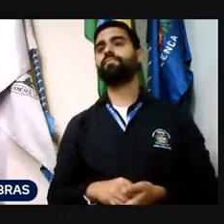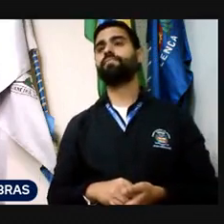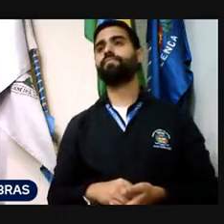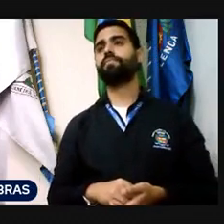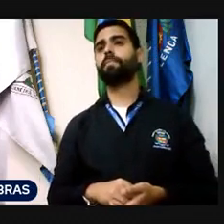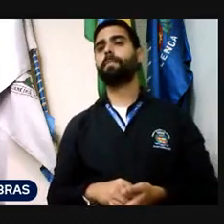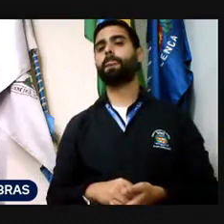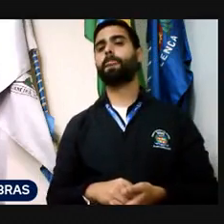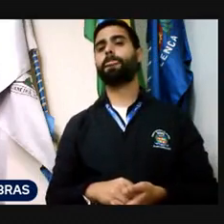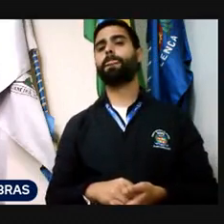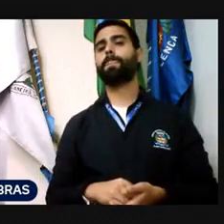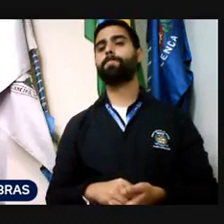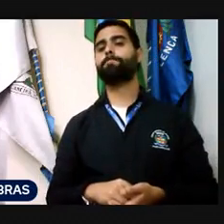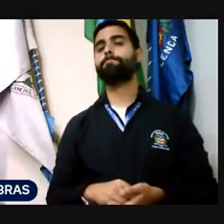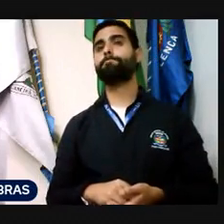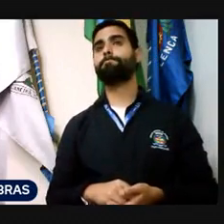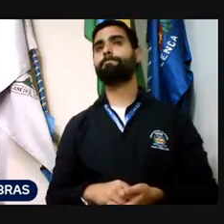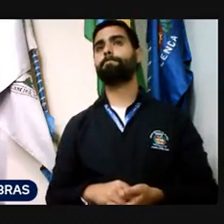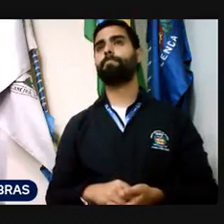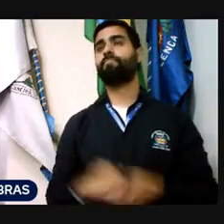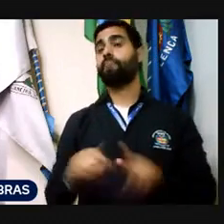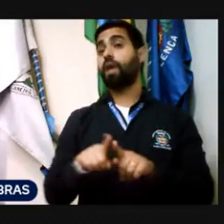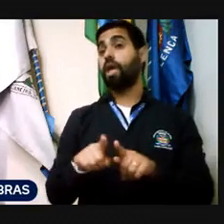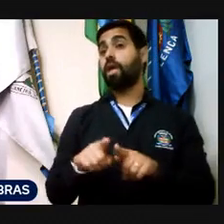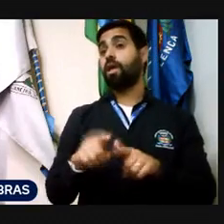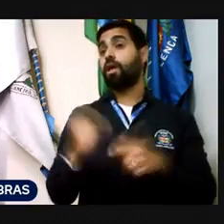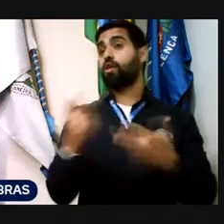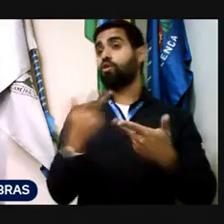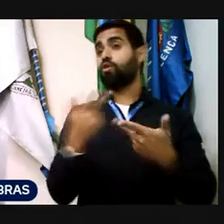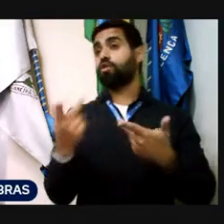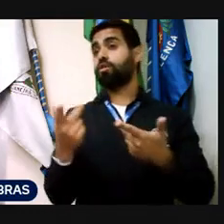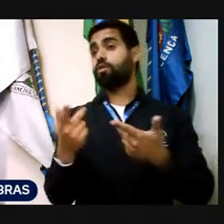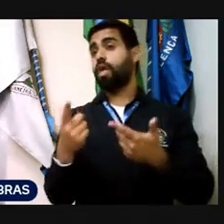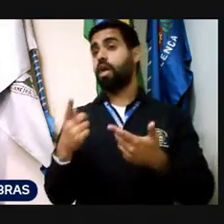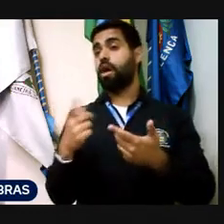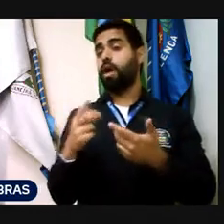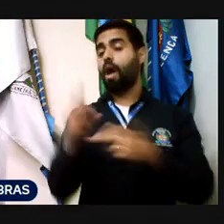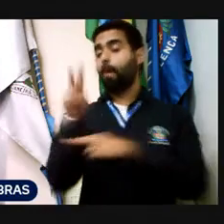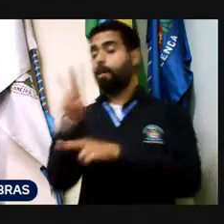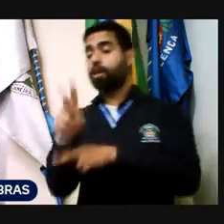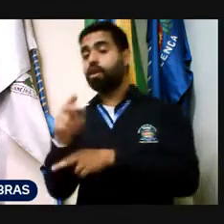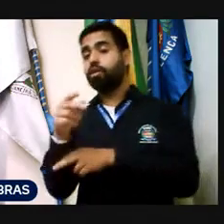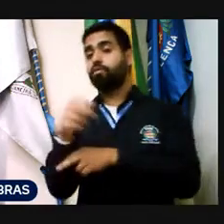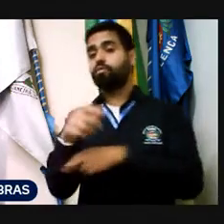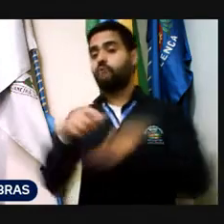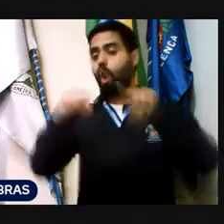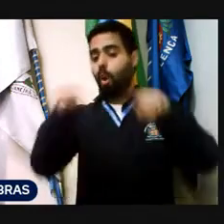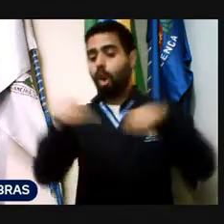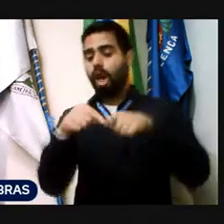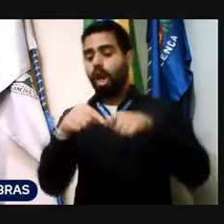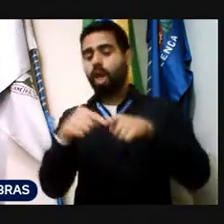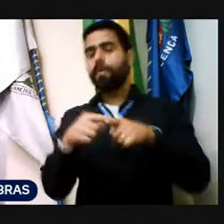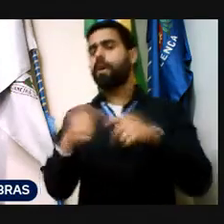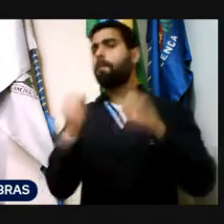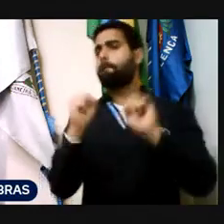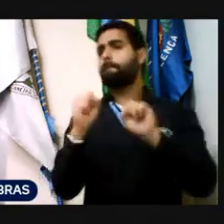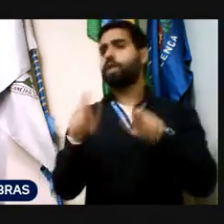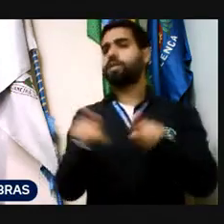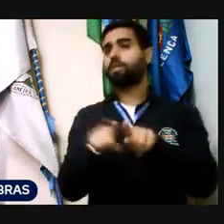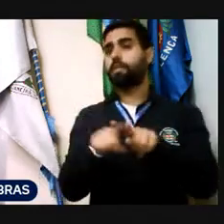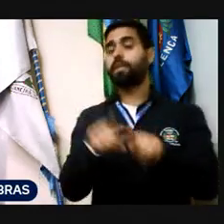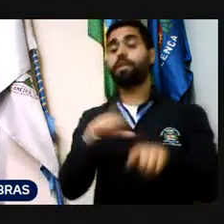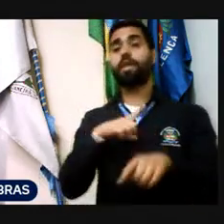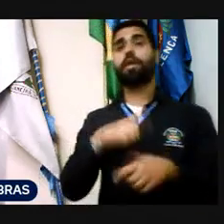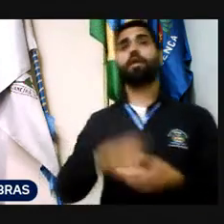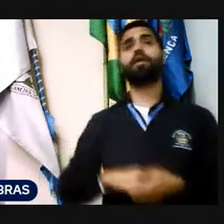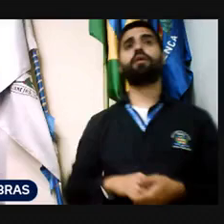rever, né, a questão da tomada de conta do parque por conta do município, para que o parque